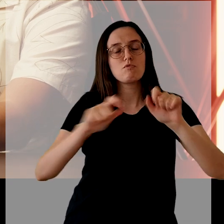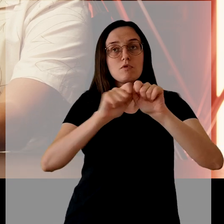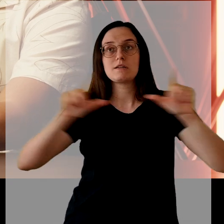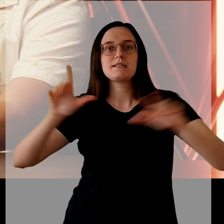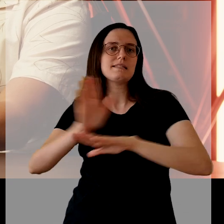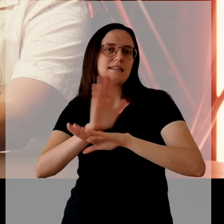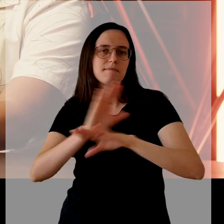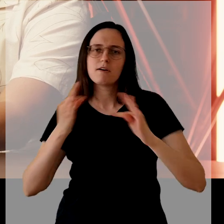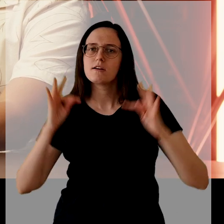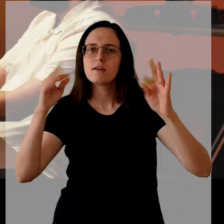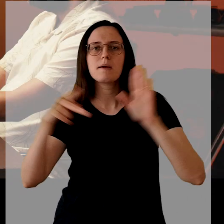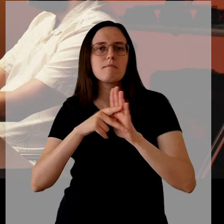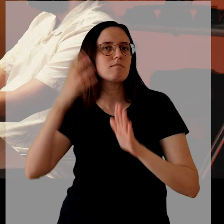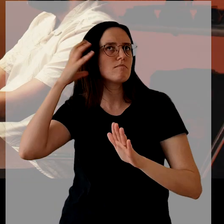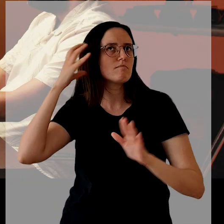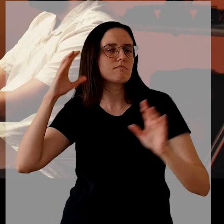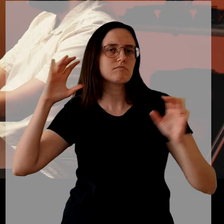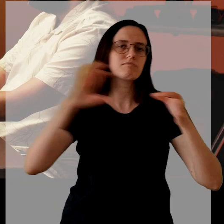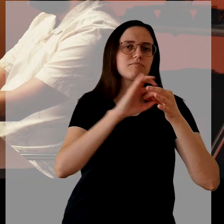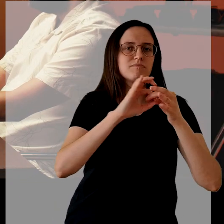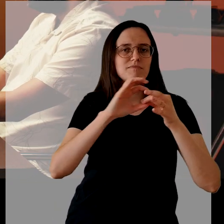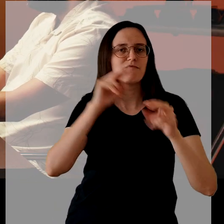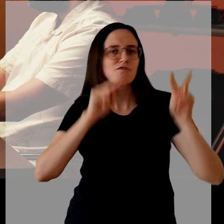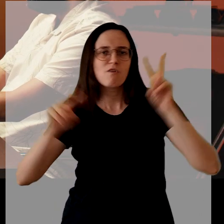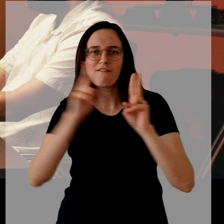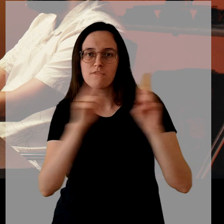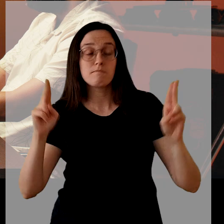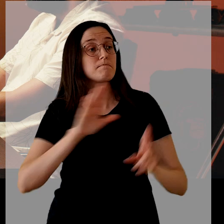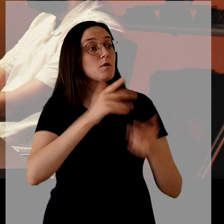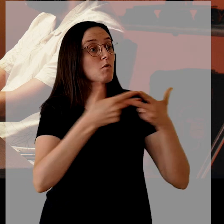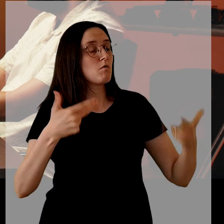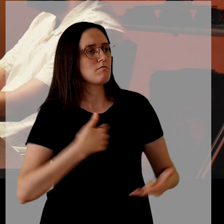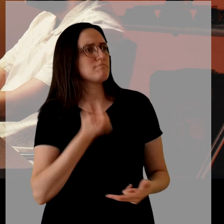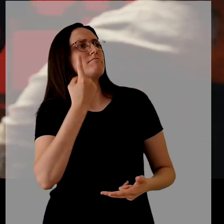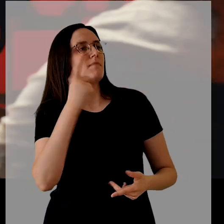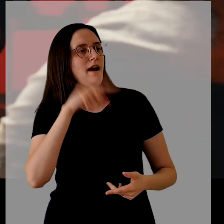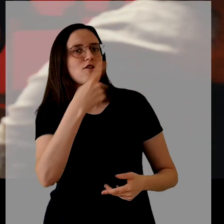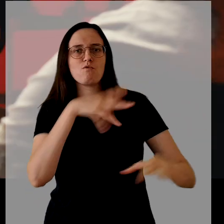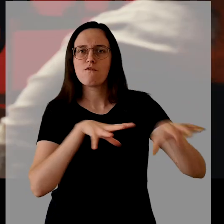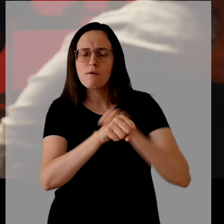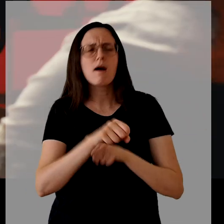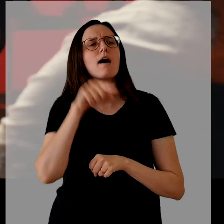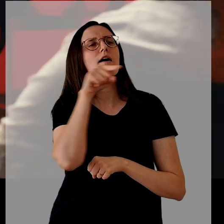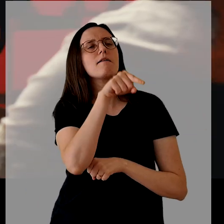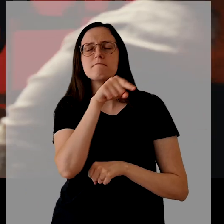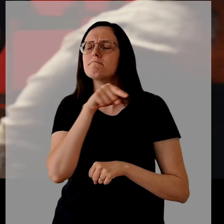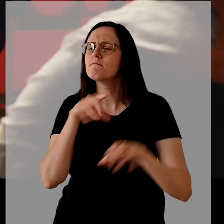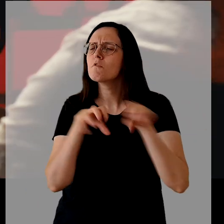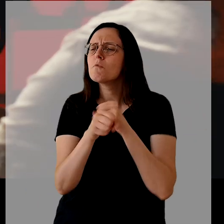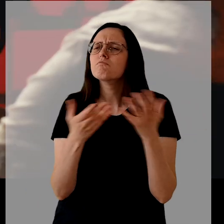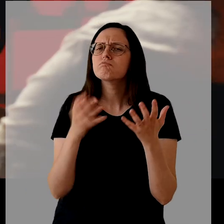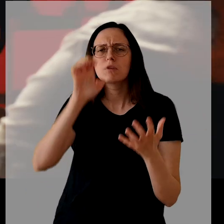Ligado à tecnologia mesmo, audiovisual. Uma das curiosidades que eu acho bem legal é a tua formação, né? Uhum. Você se formou